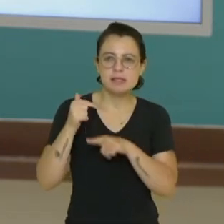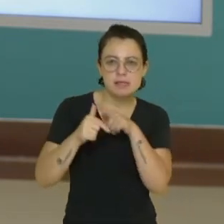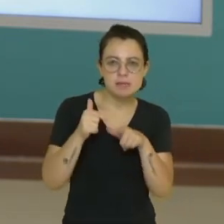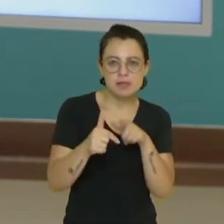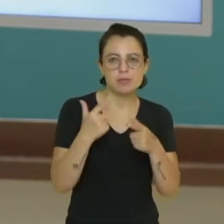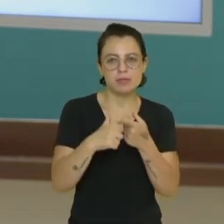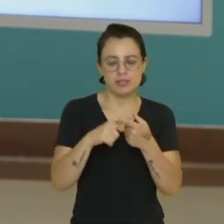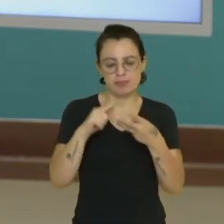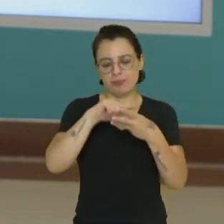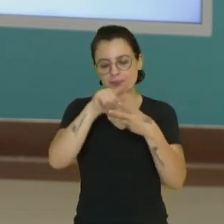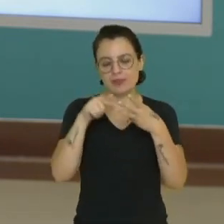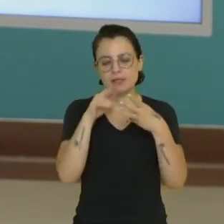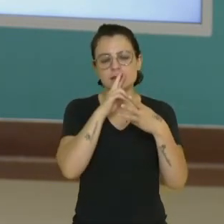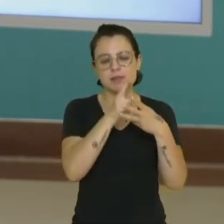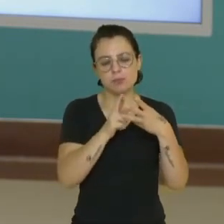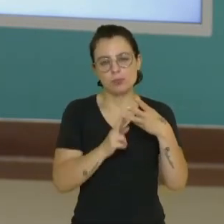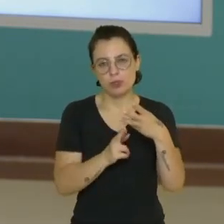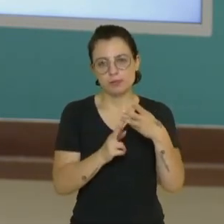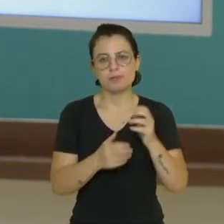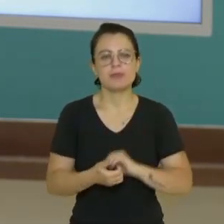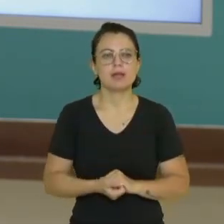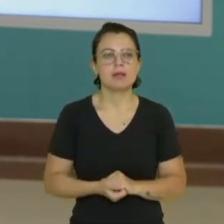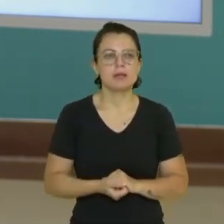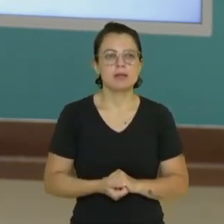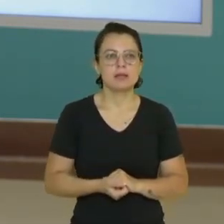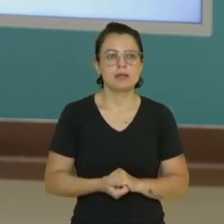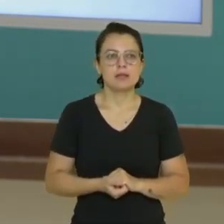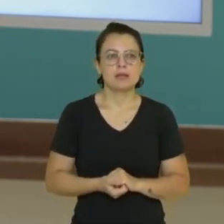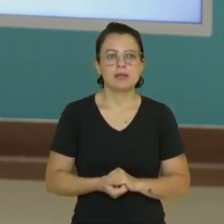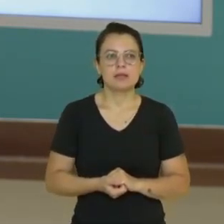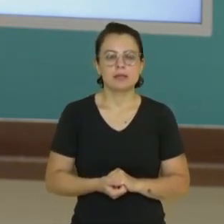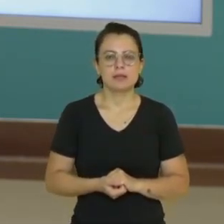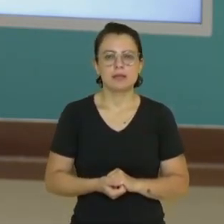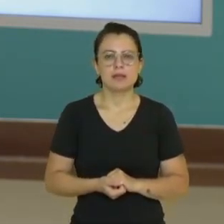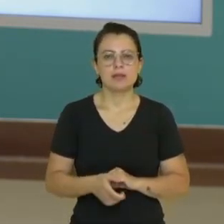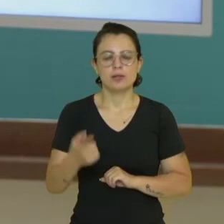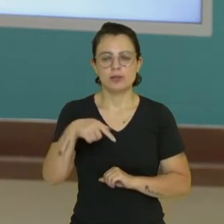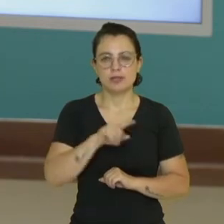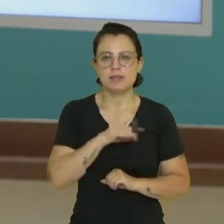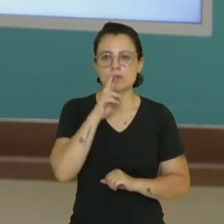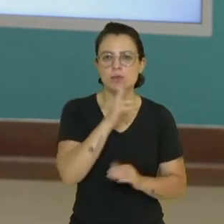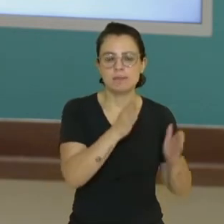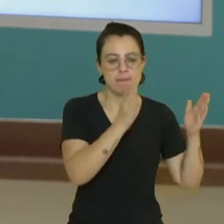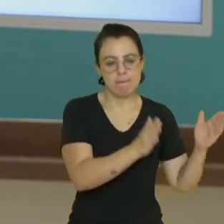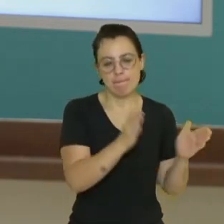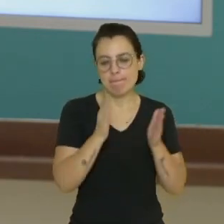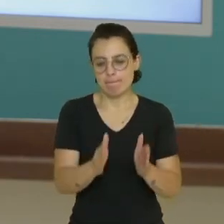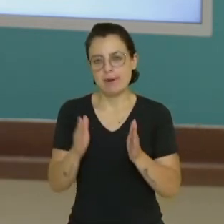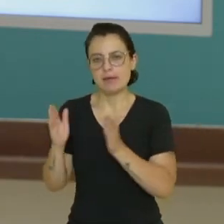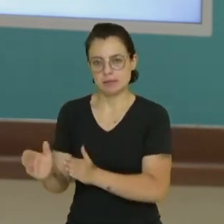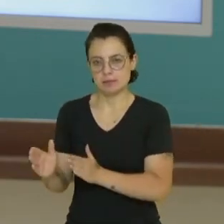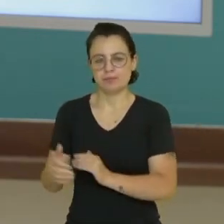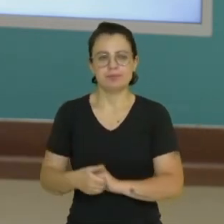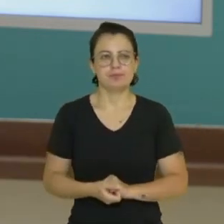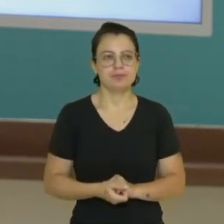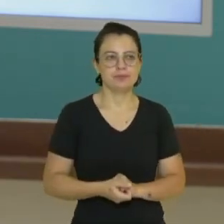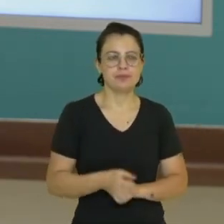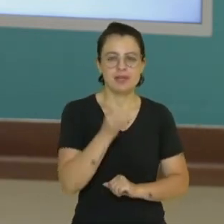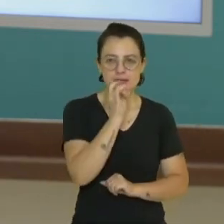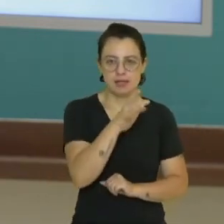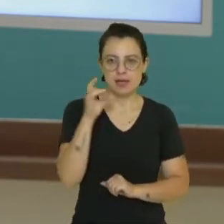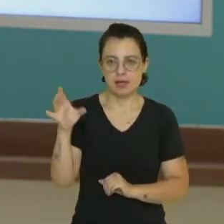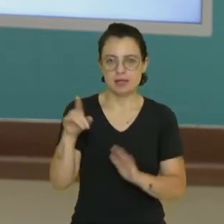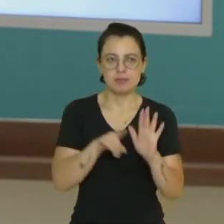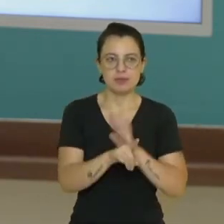tinha 3 partes, eu concordo. Então vamos lá? Por partes, responder cada uma das perguntas